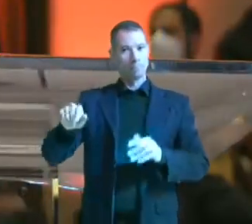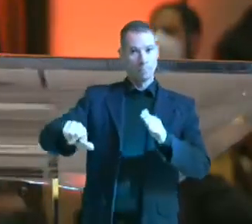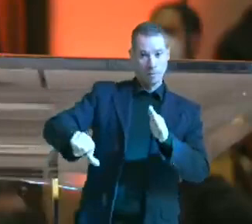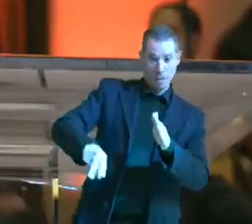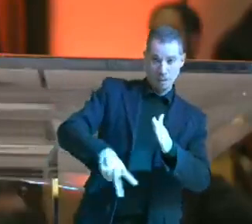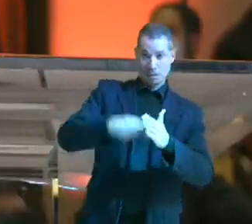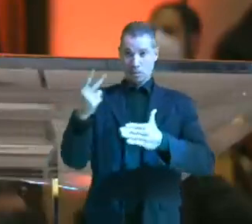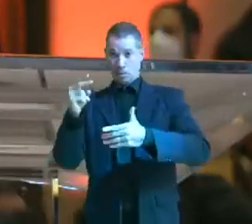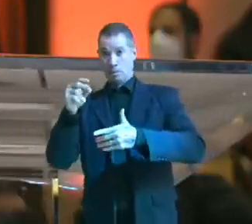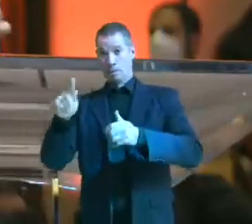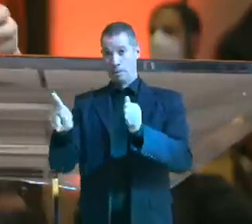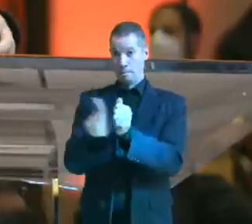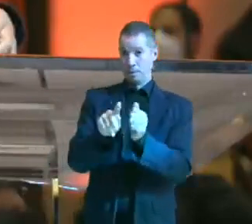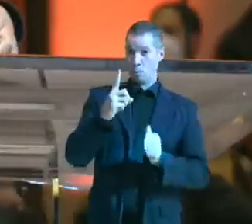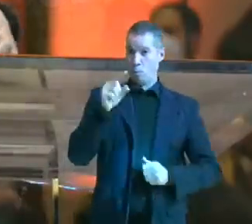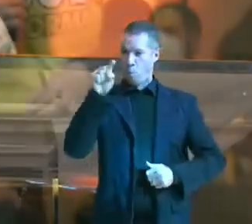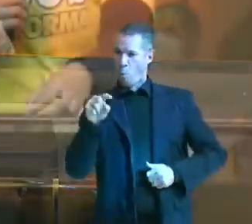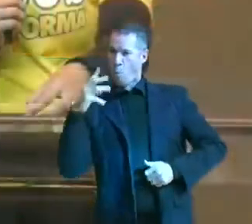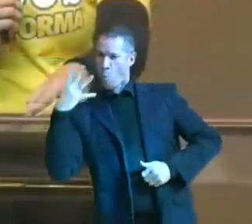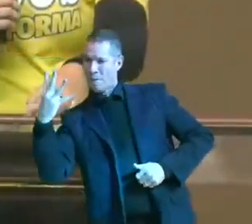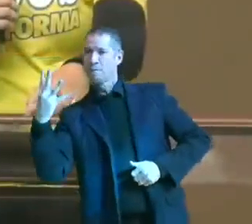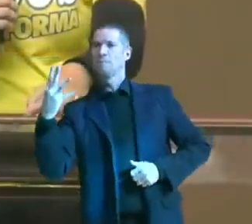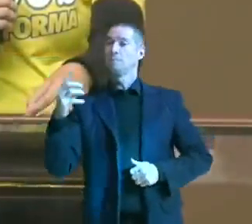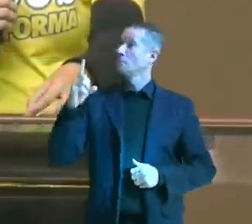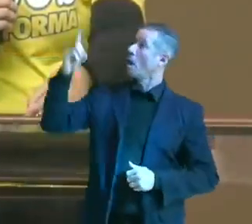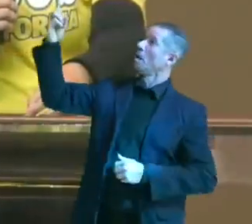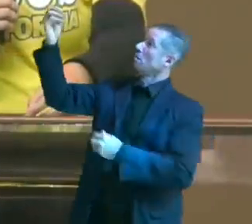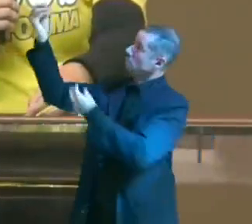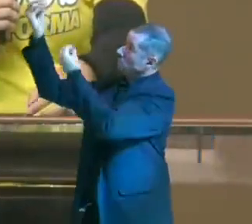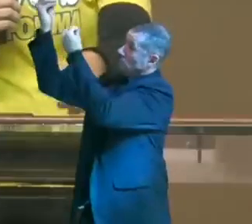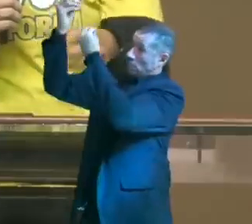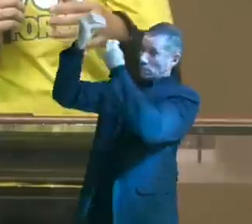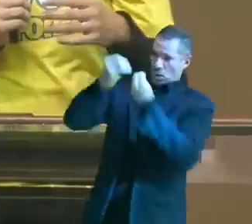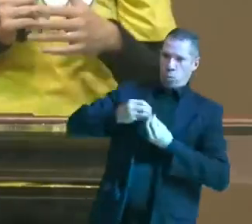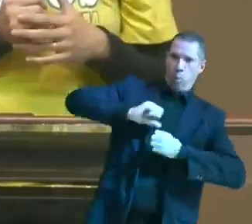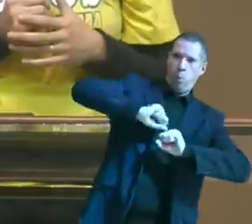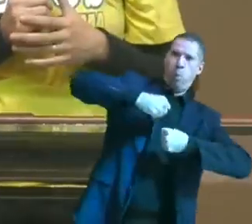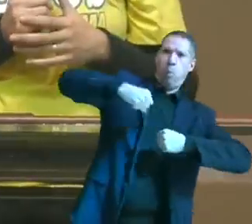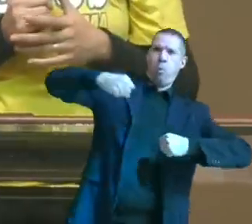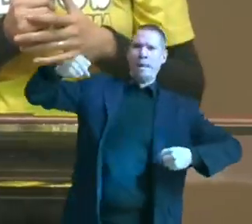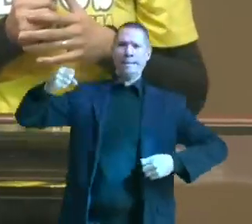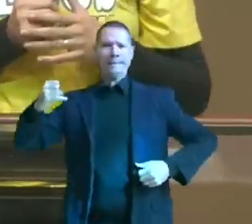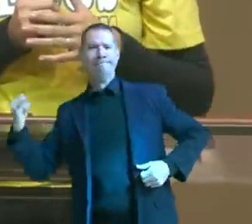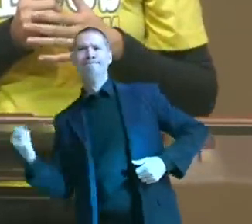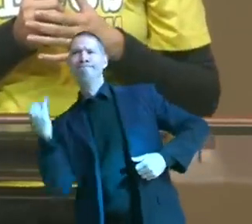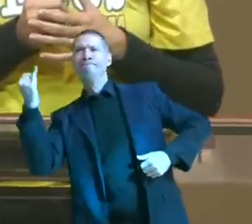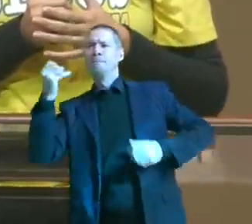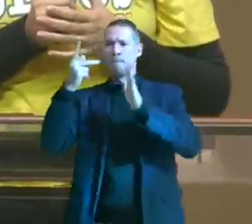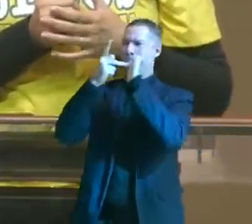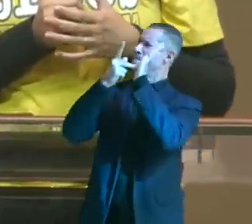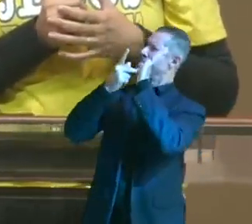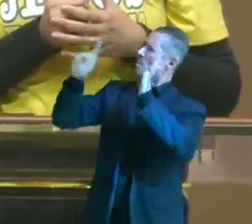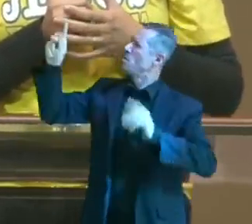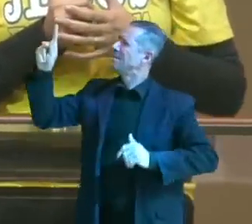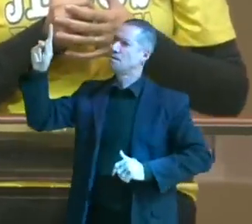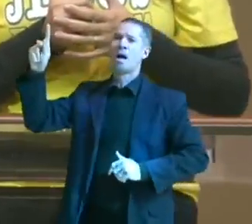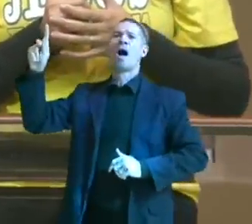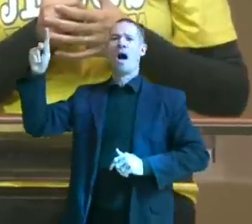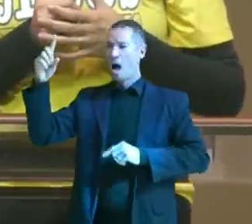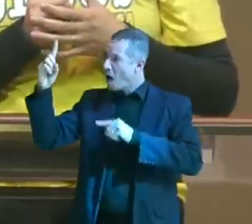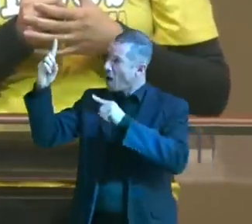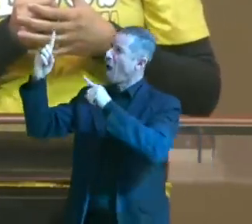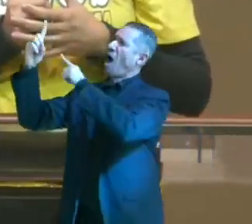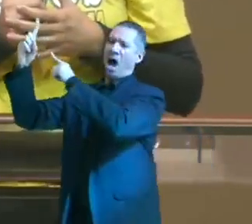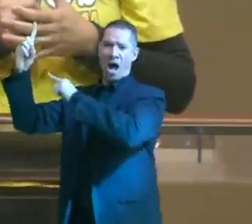2 Pedro 1:4. Desta maneira, ele nos deu as suas grandiosas e preciosas promessas, para que por